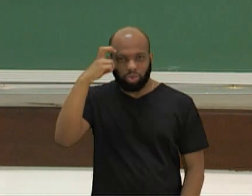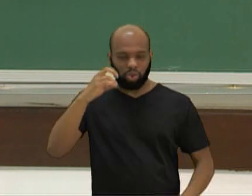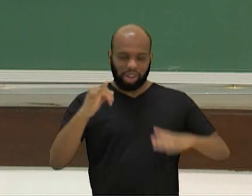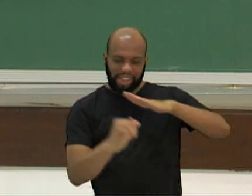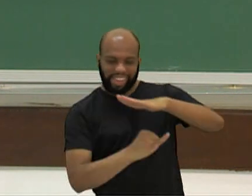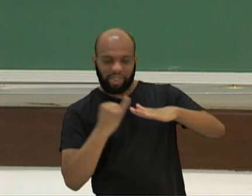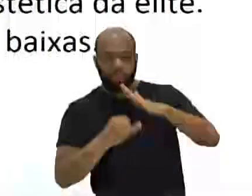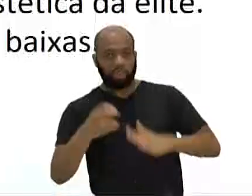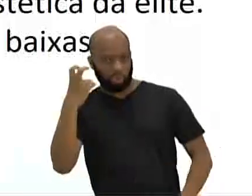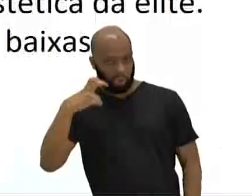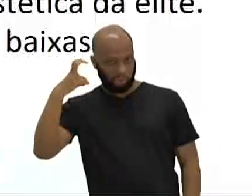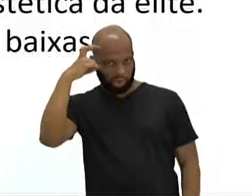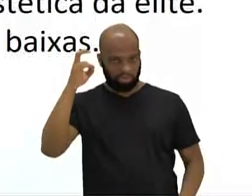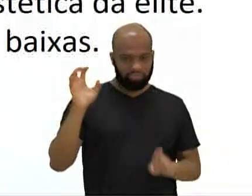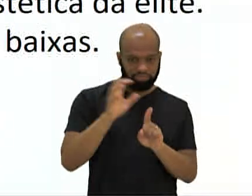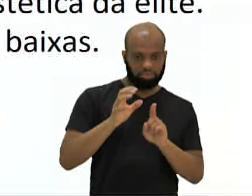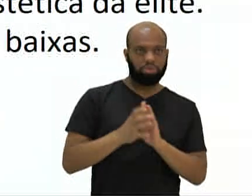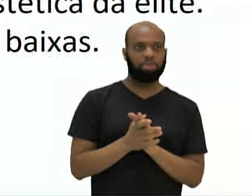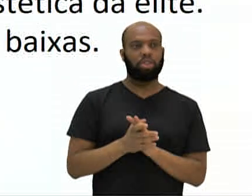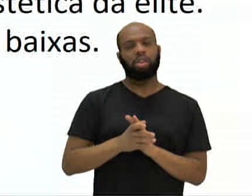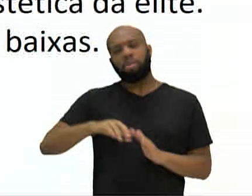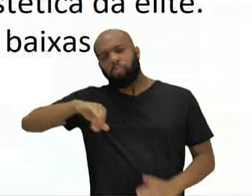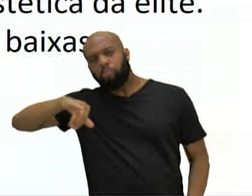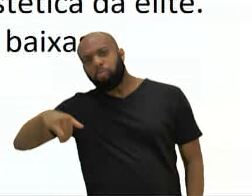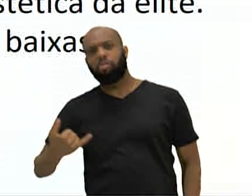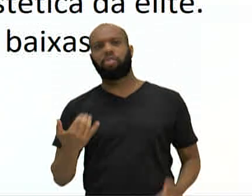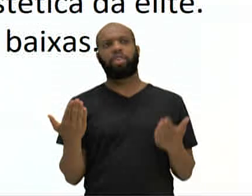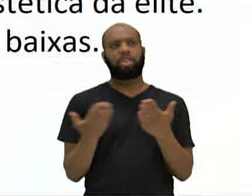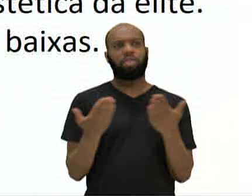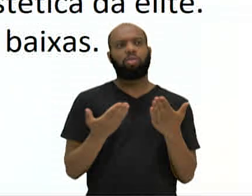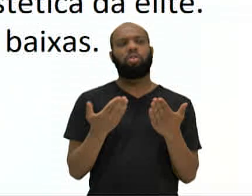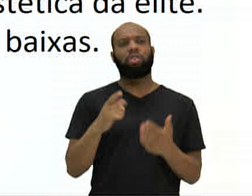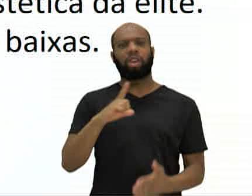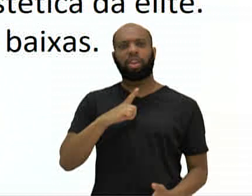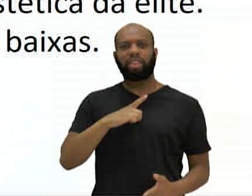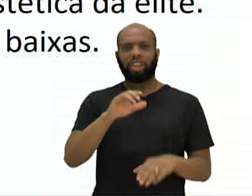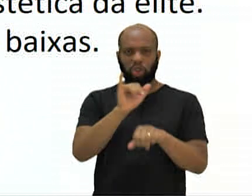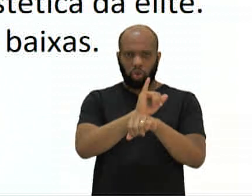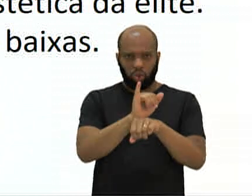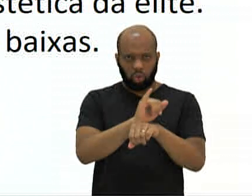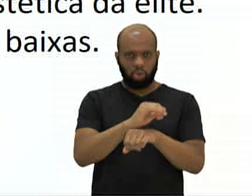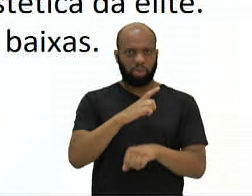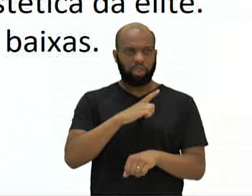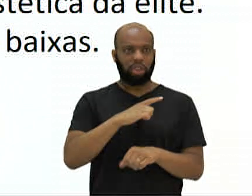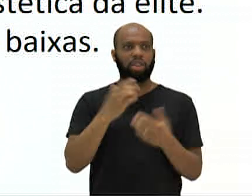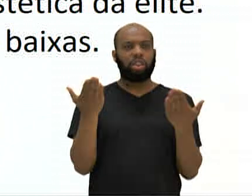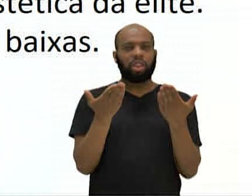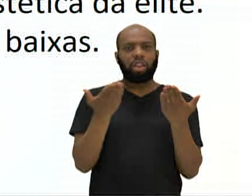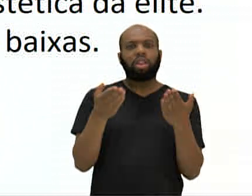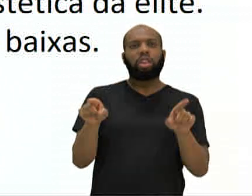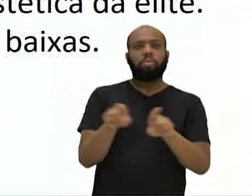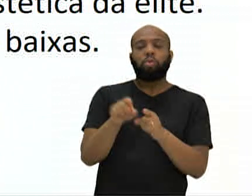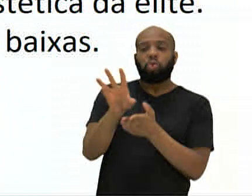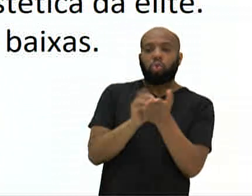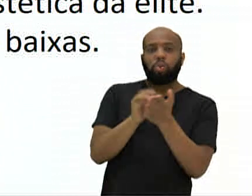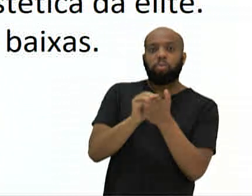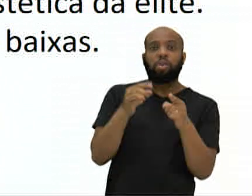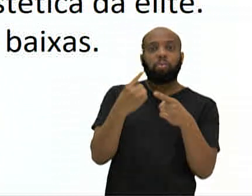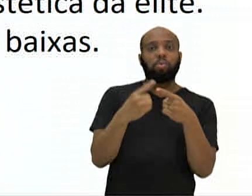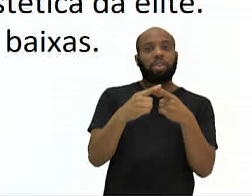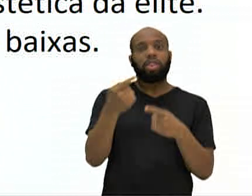bem fácil, mas aproveitem, vocês que estão vendo pelo YouTube e tal, para anotar, porque todas essas